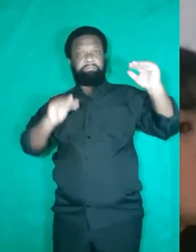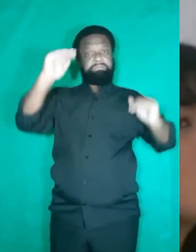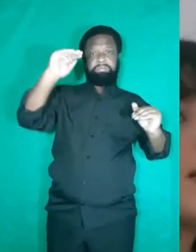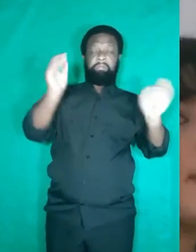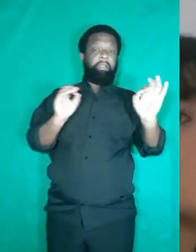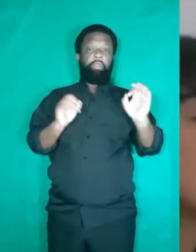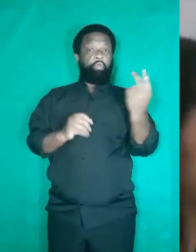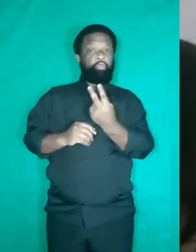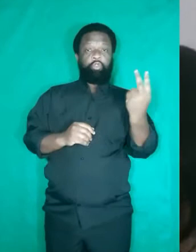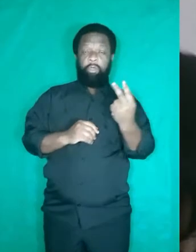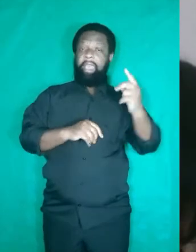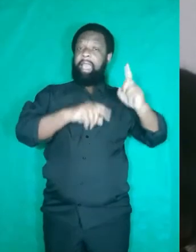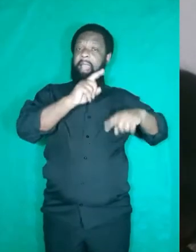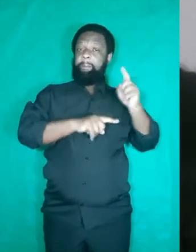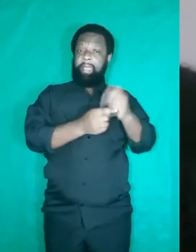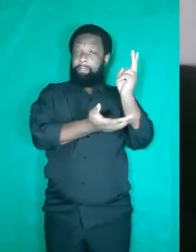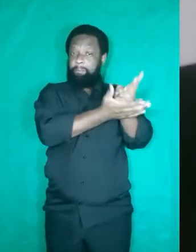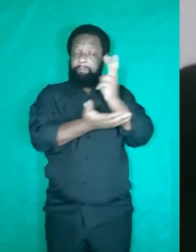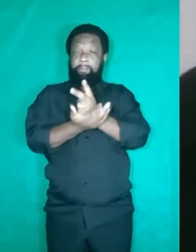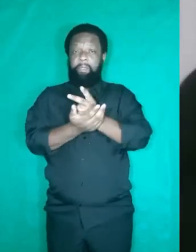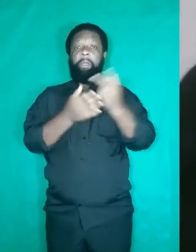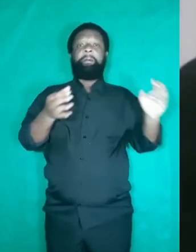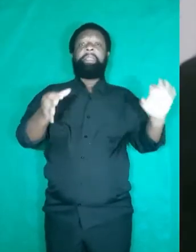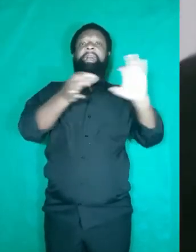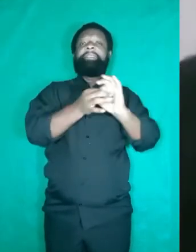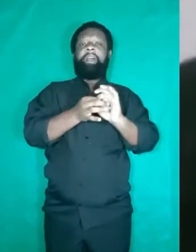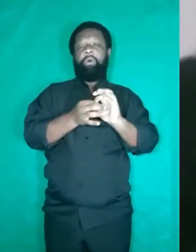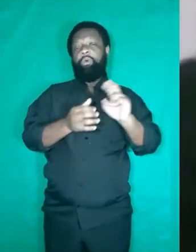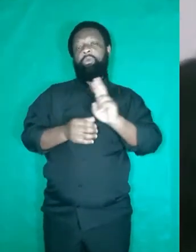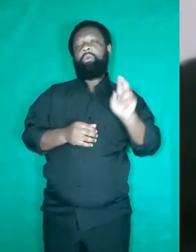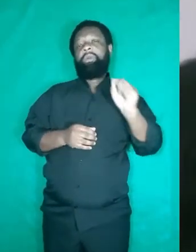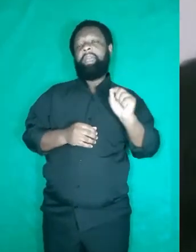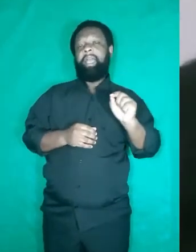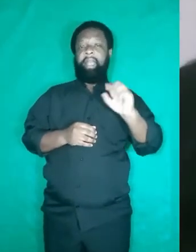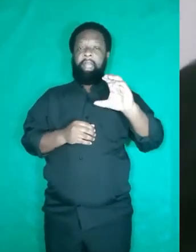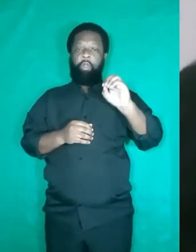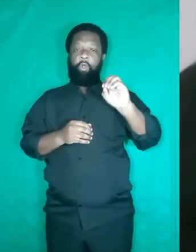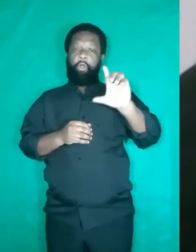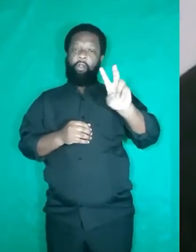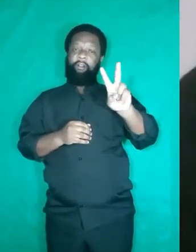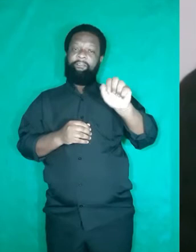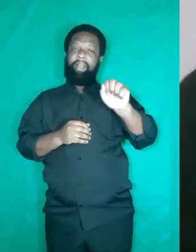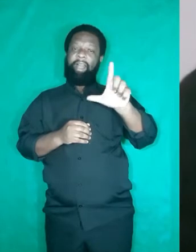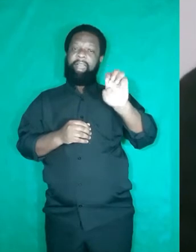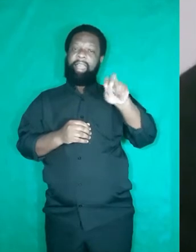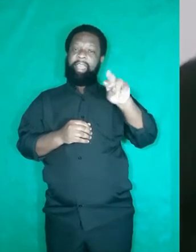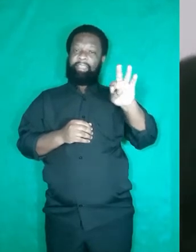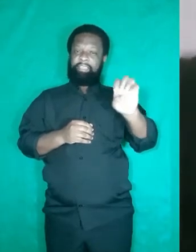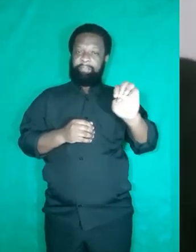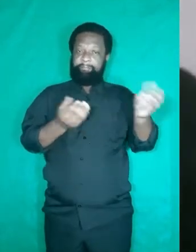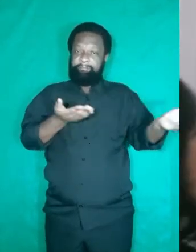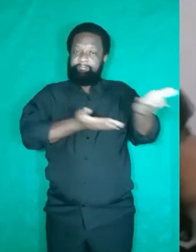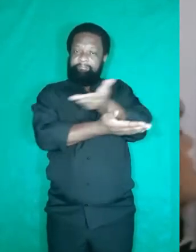ao mesmo elemento químico, essa ligação é conhecida como ligação covalente